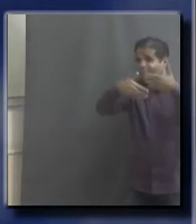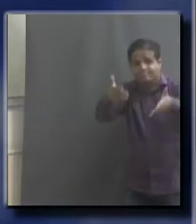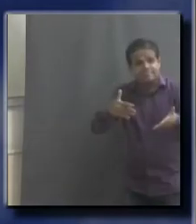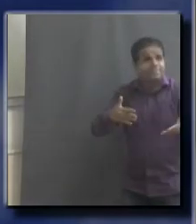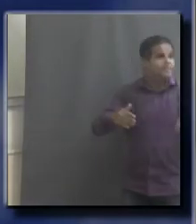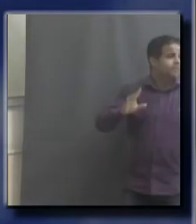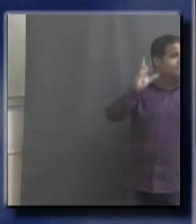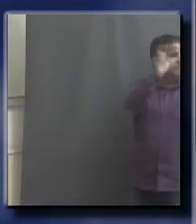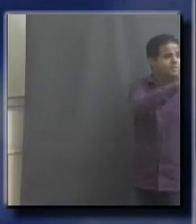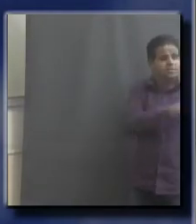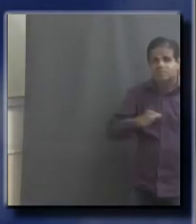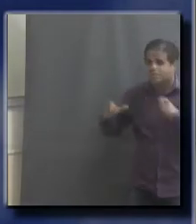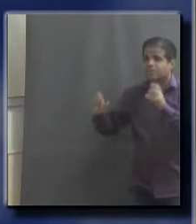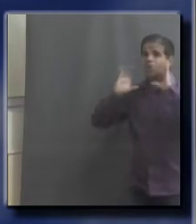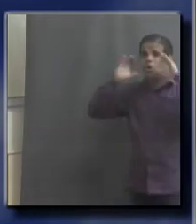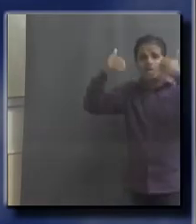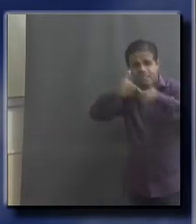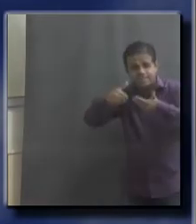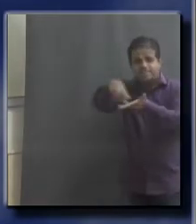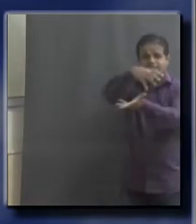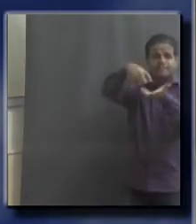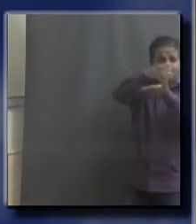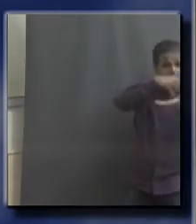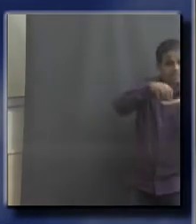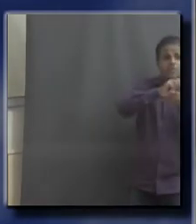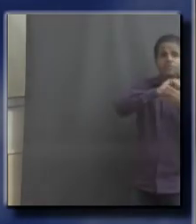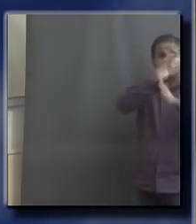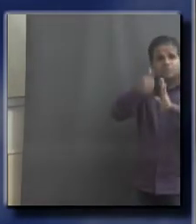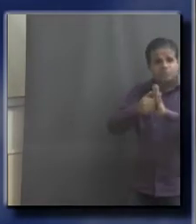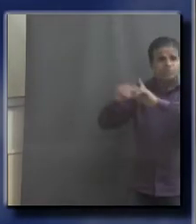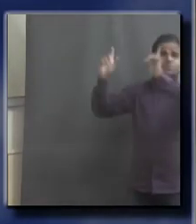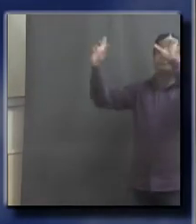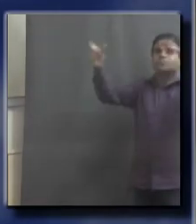as organizações, as entidades,